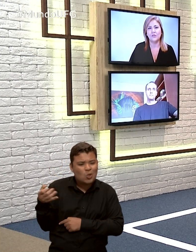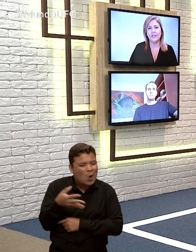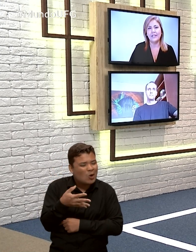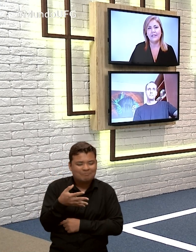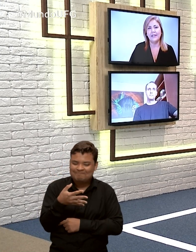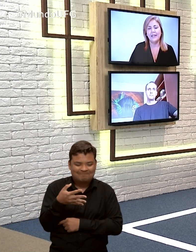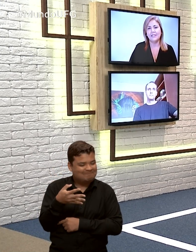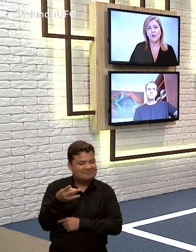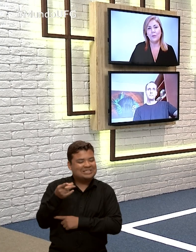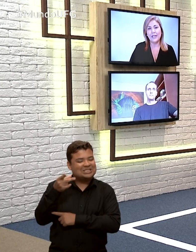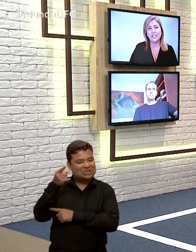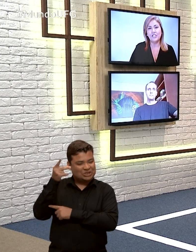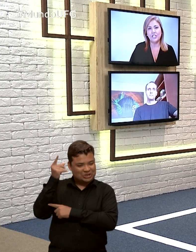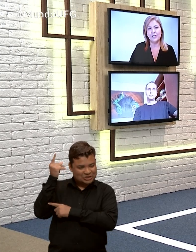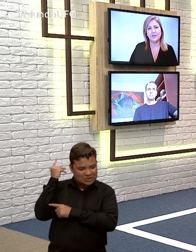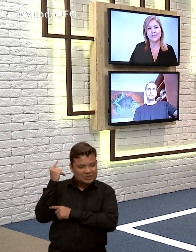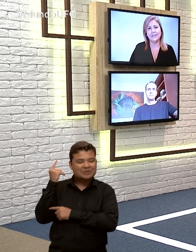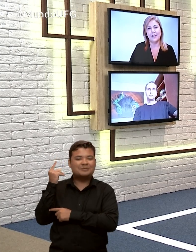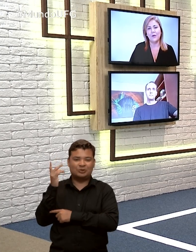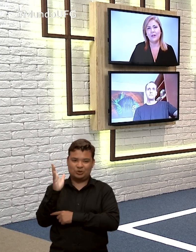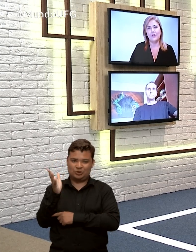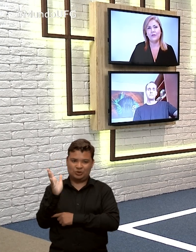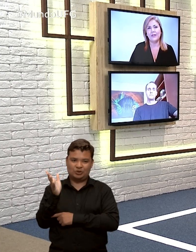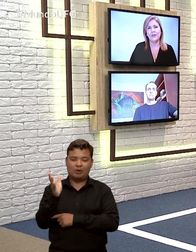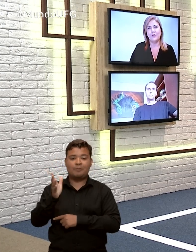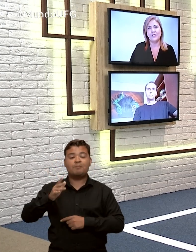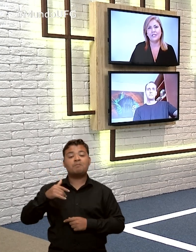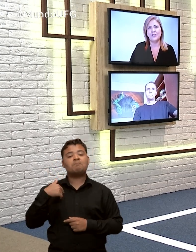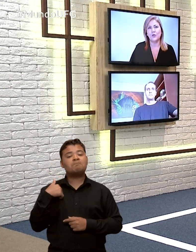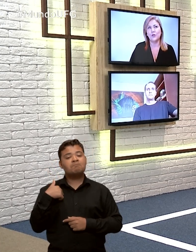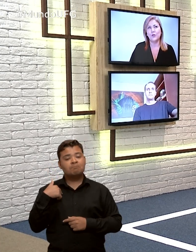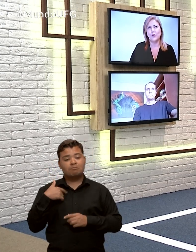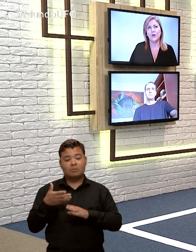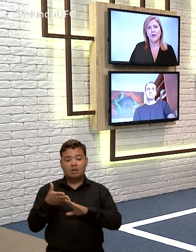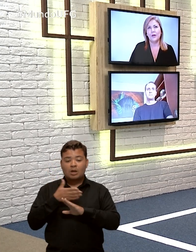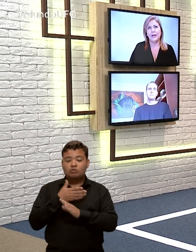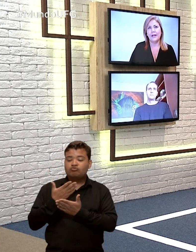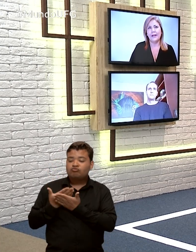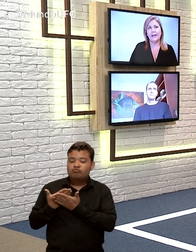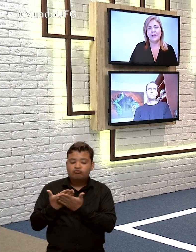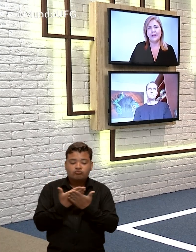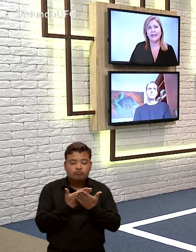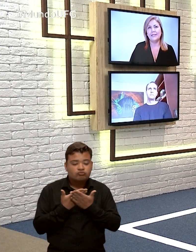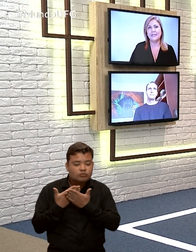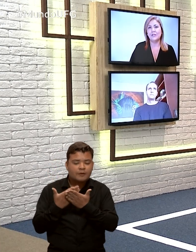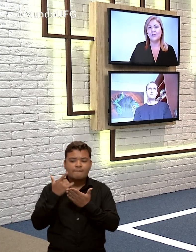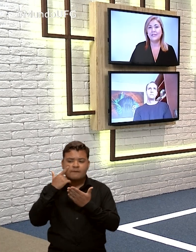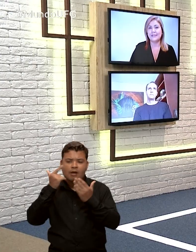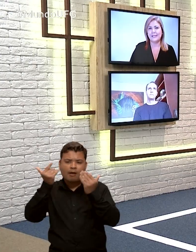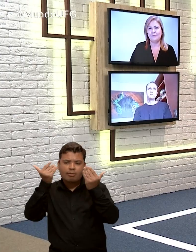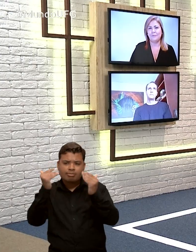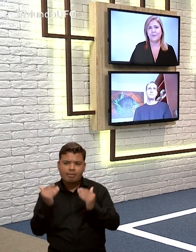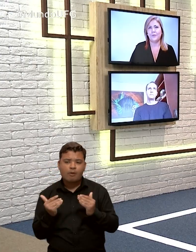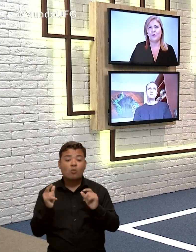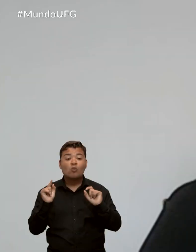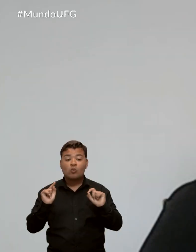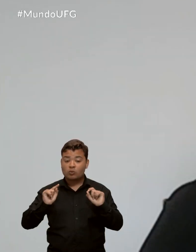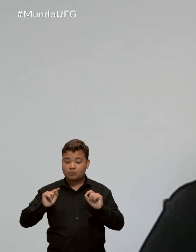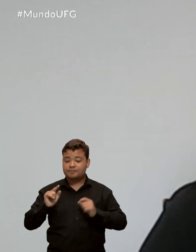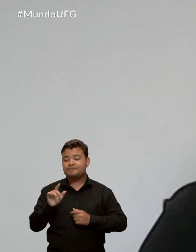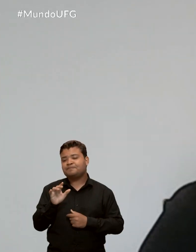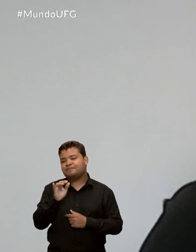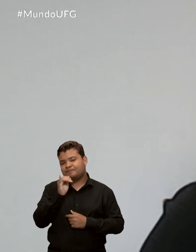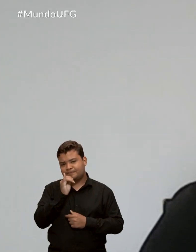irmãos Grimm são bem antigos, então eu fiz estudo analisando assim: quando